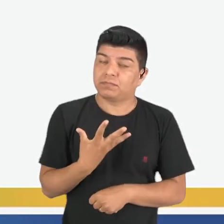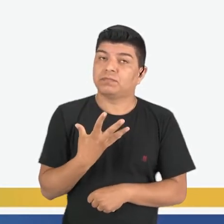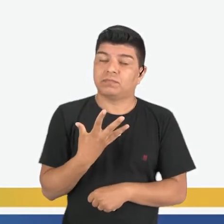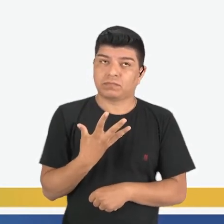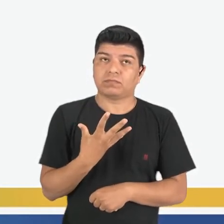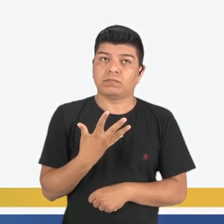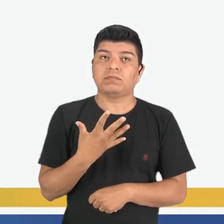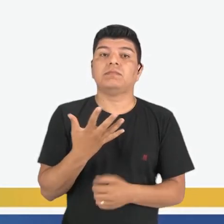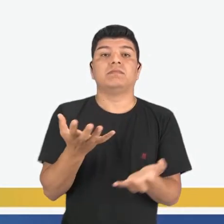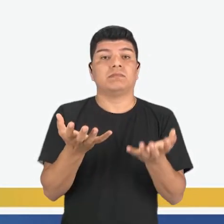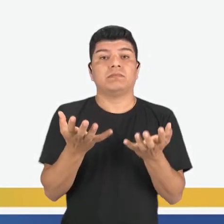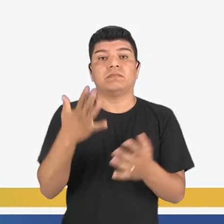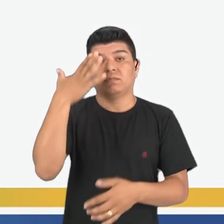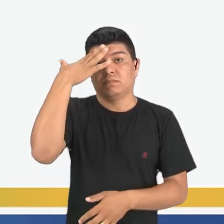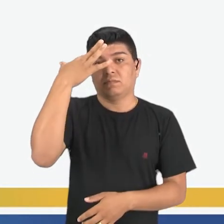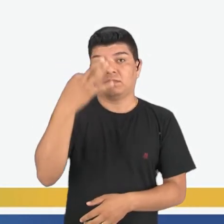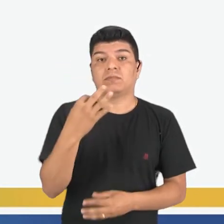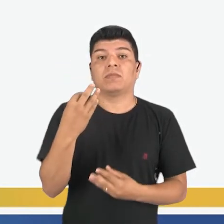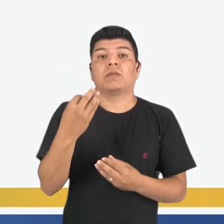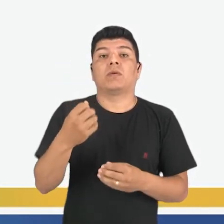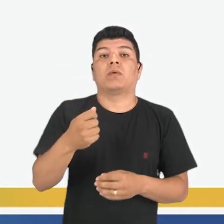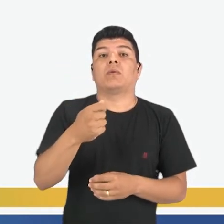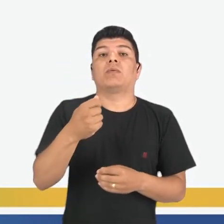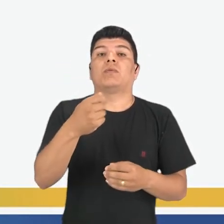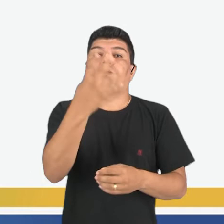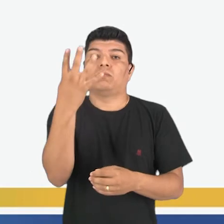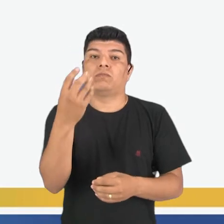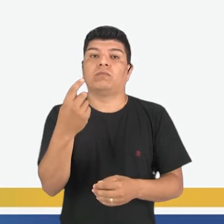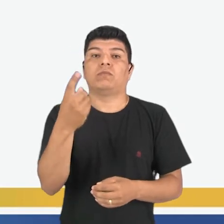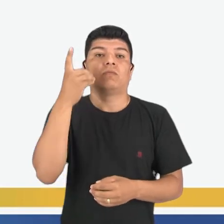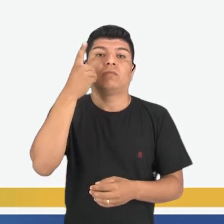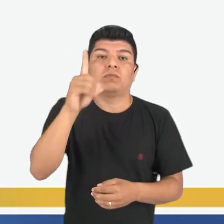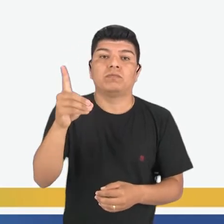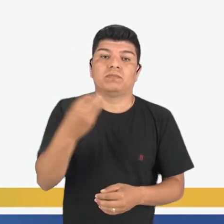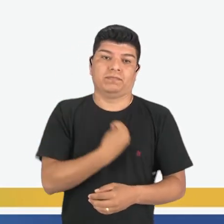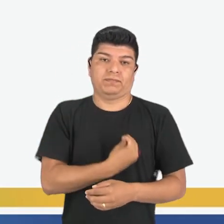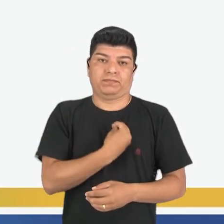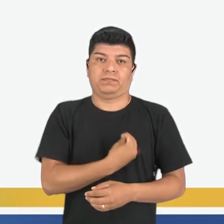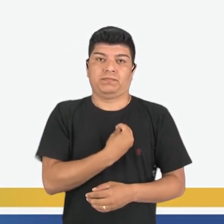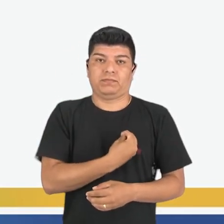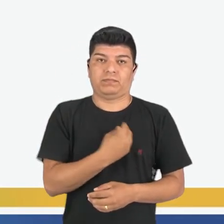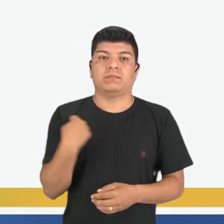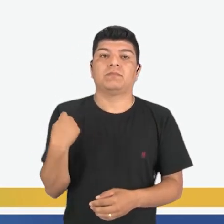bem. Gostaria de saber quando você virá nos visitar.